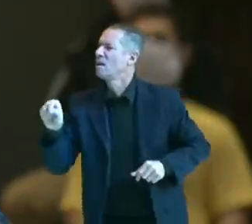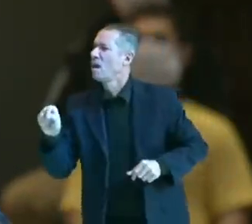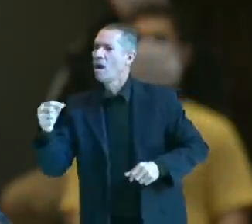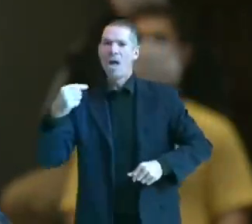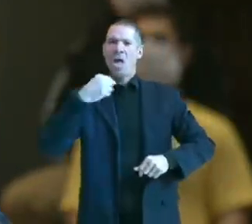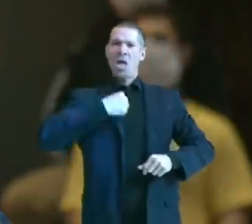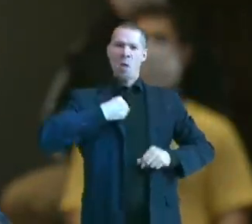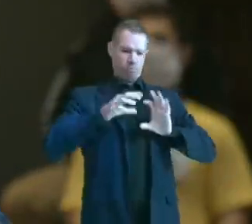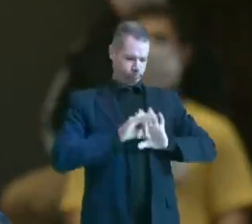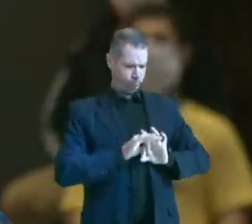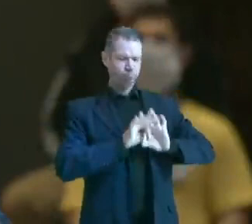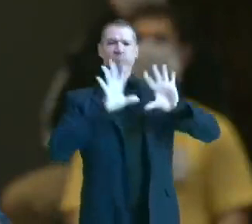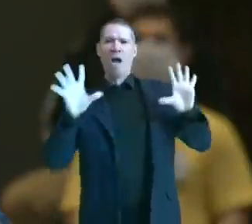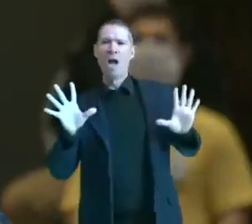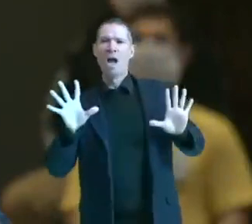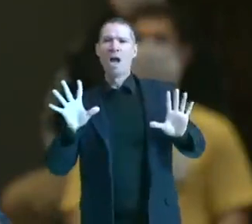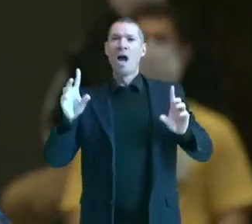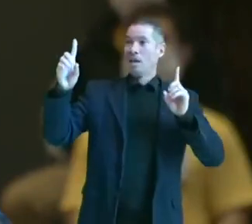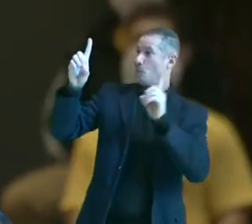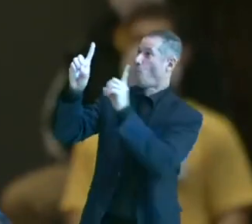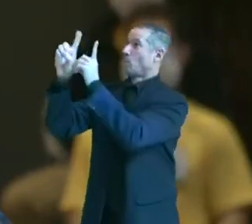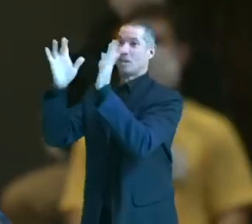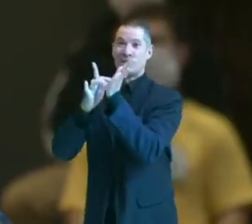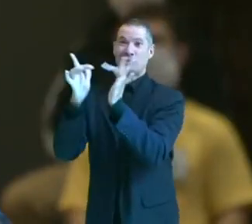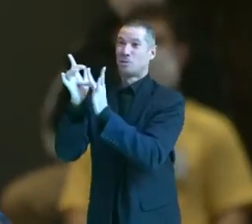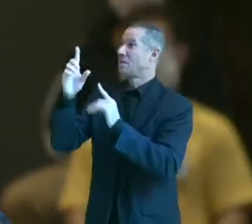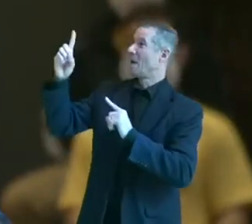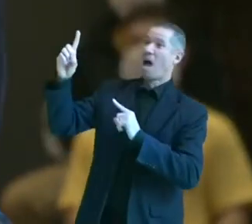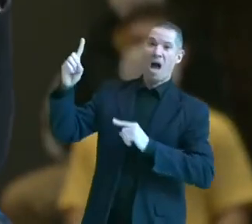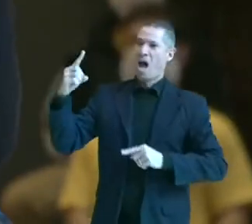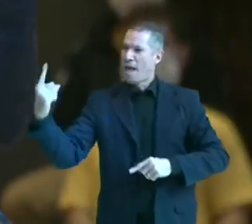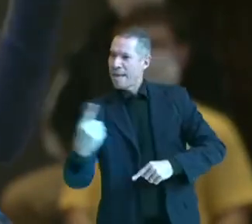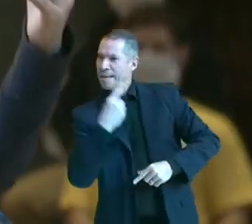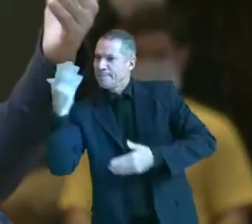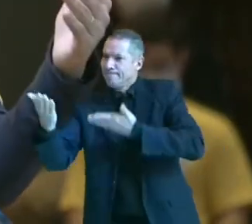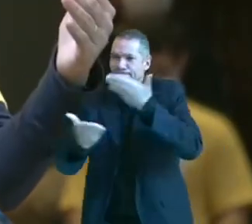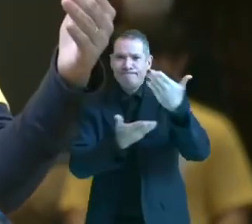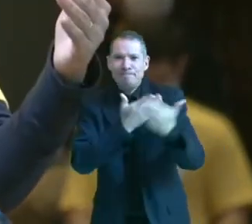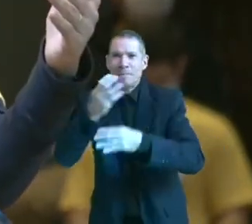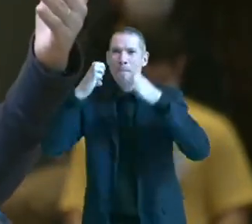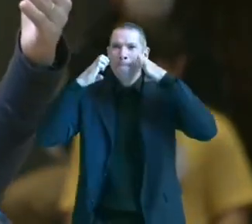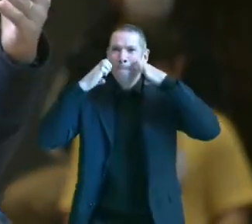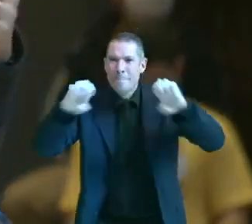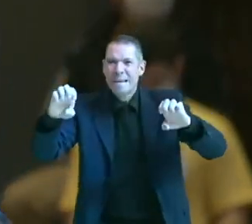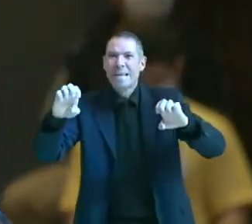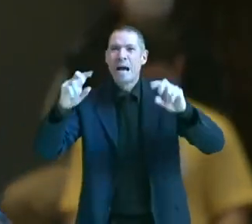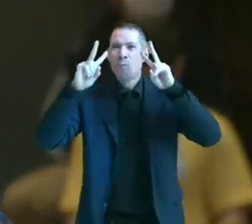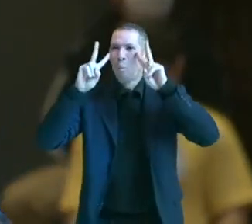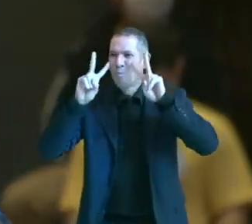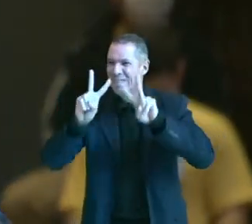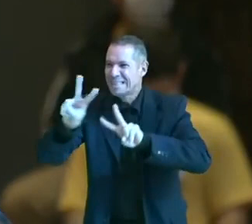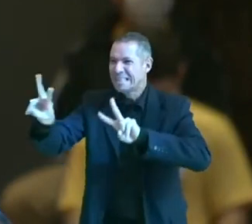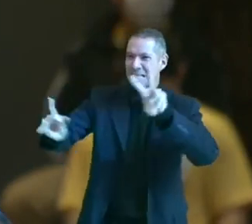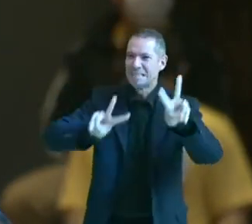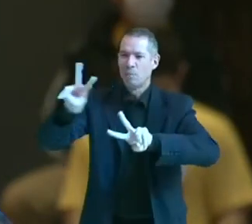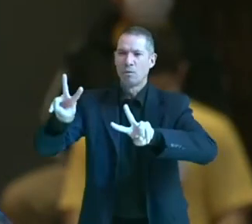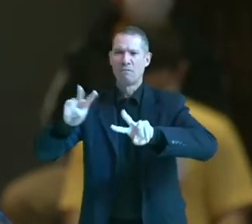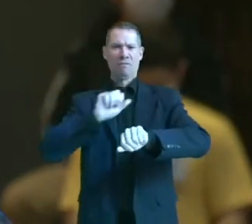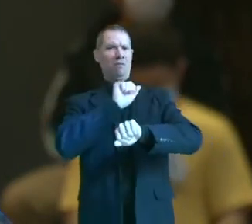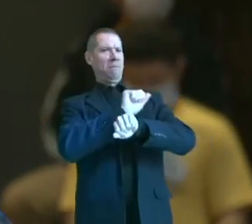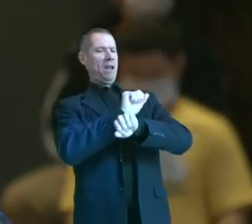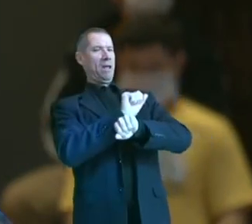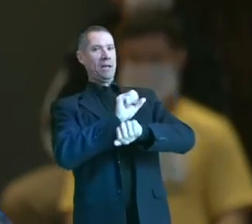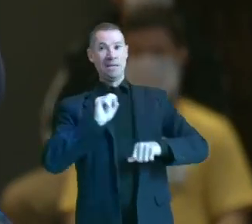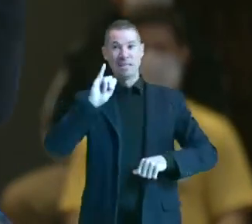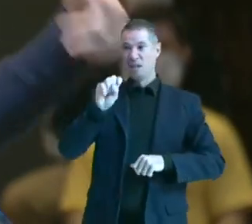Ah, eu estou me libertando. Ah, eu encontrei Jesus. E eles mesmos começavam a pregar o evangelho. E eles diziam: não, peraí,